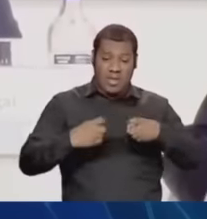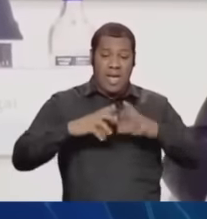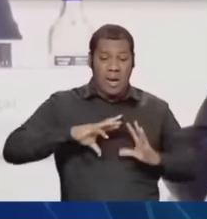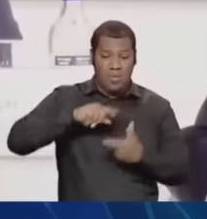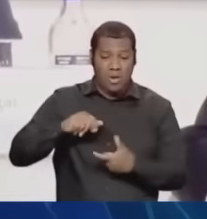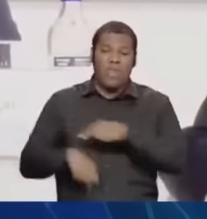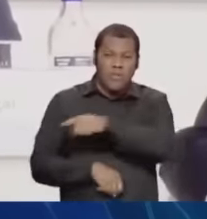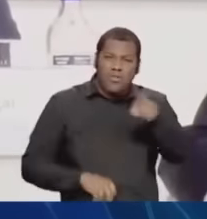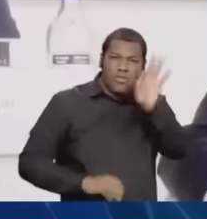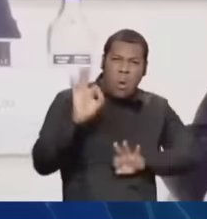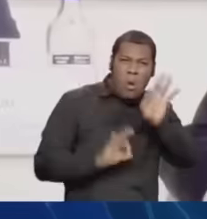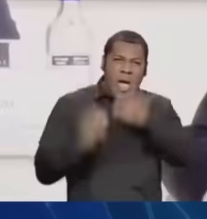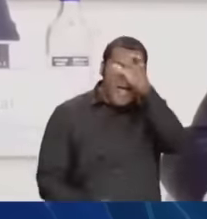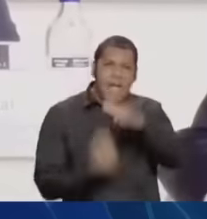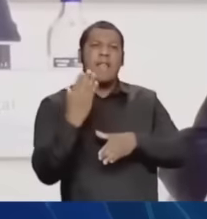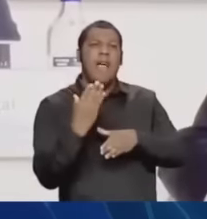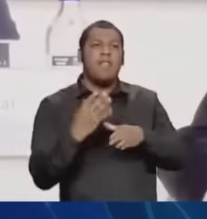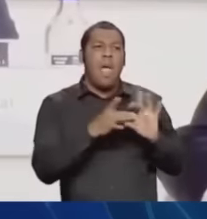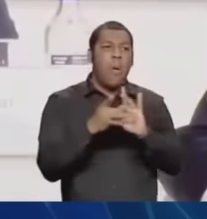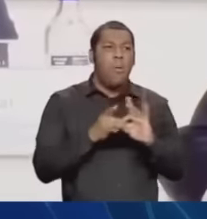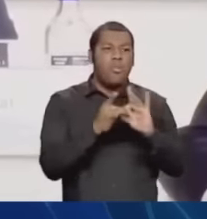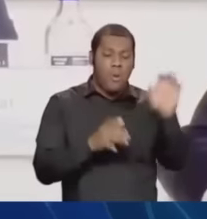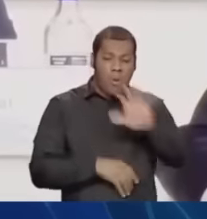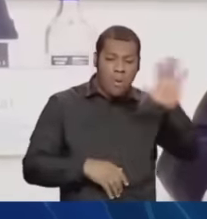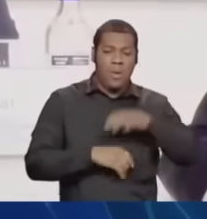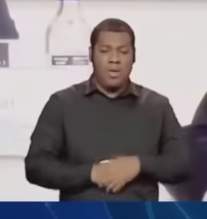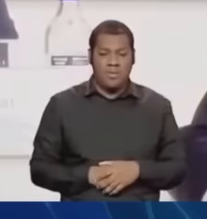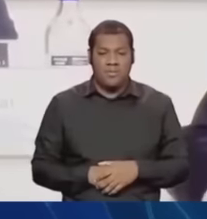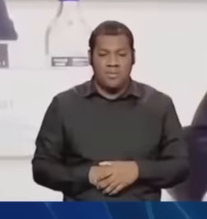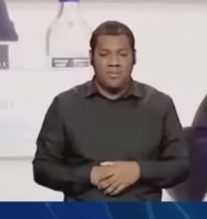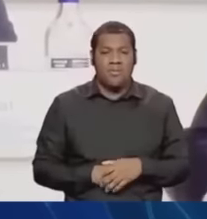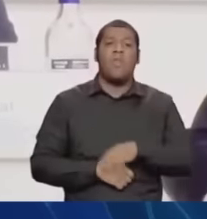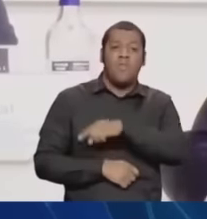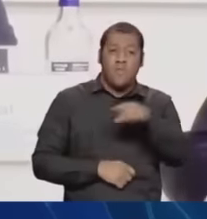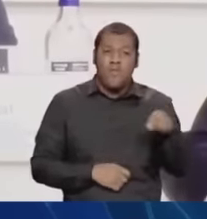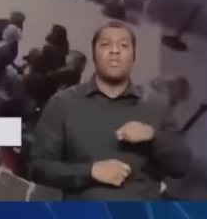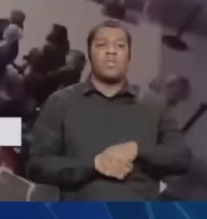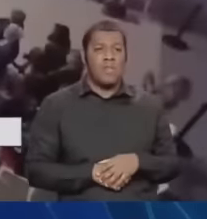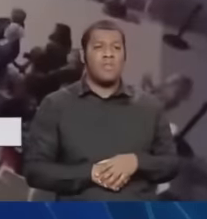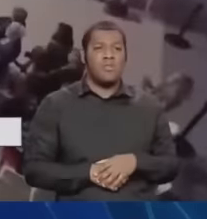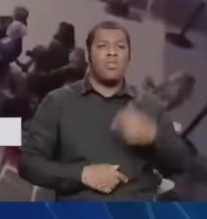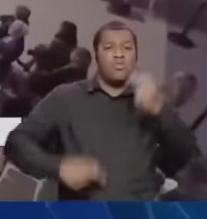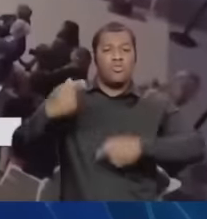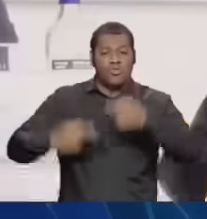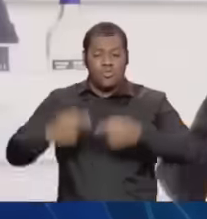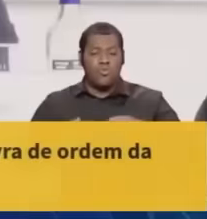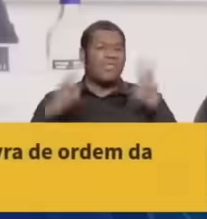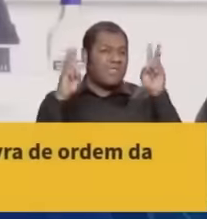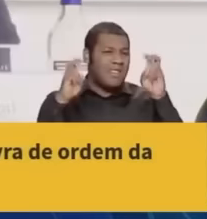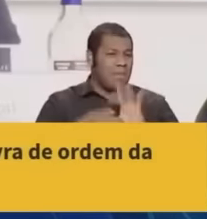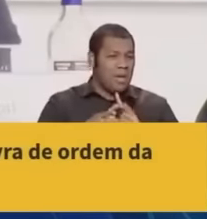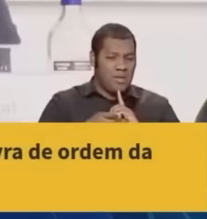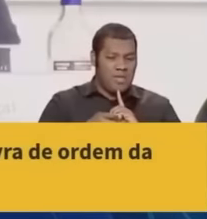Europeia, conseguirem fazer um parlamento, conseguirem viver com divergência, mas discutindo as coisas